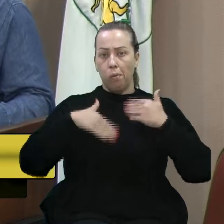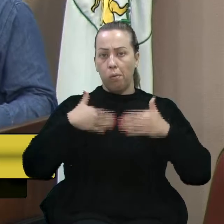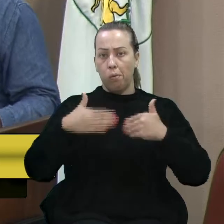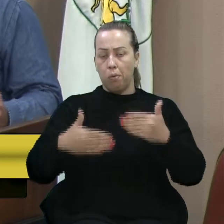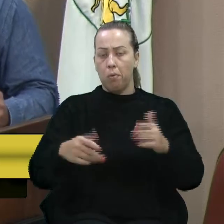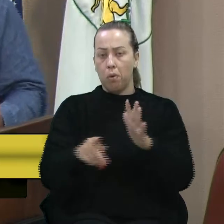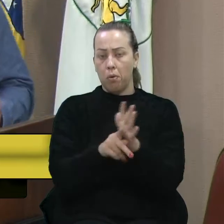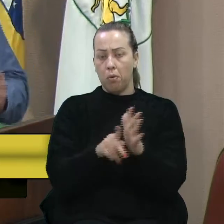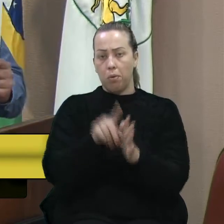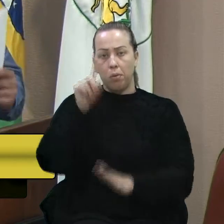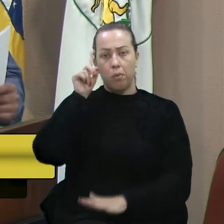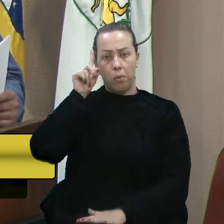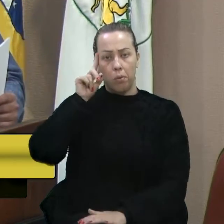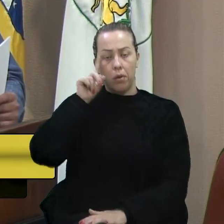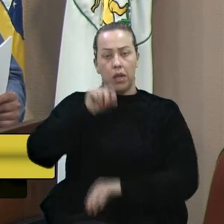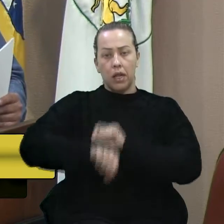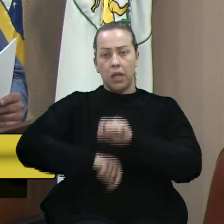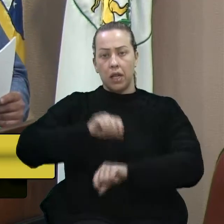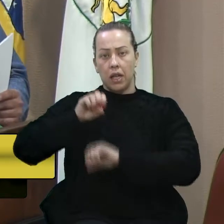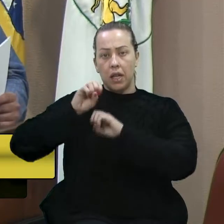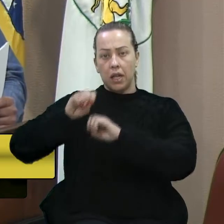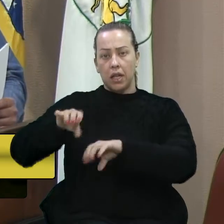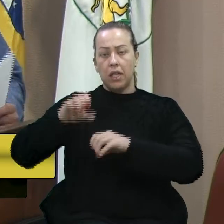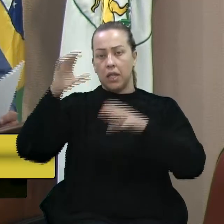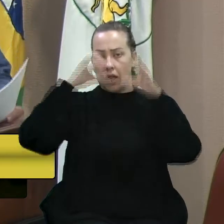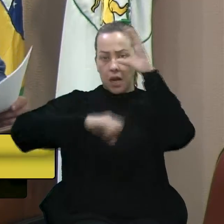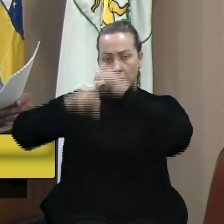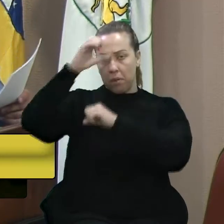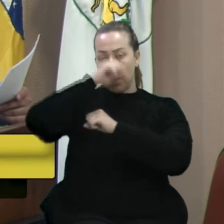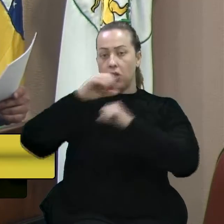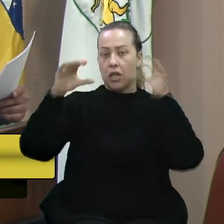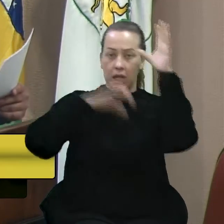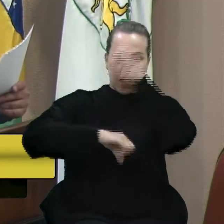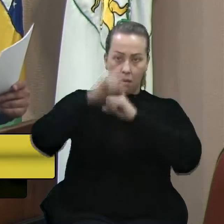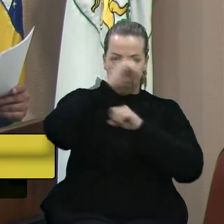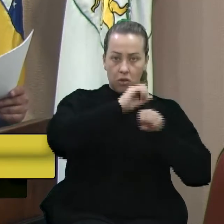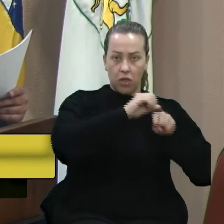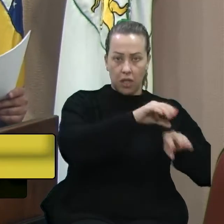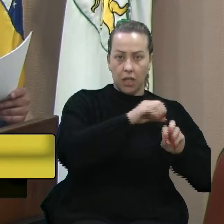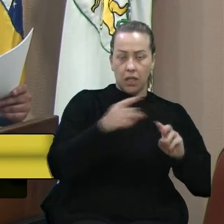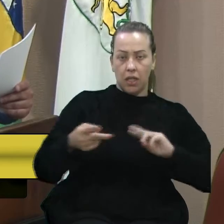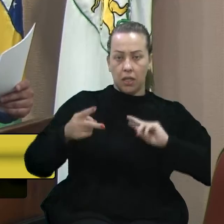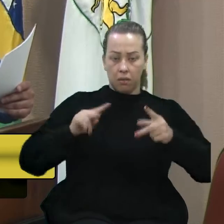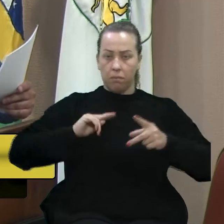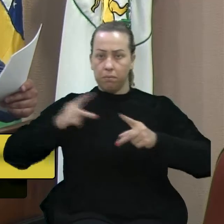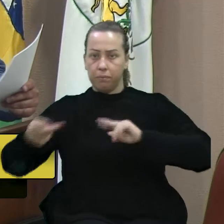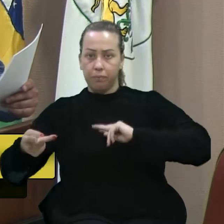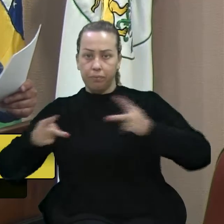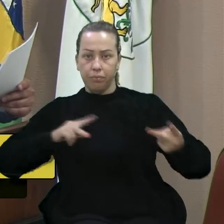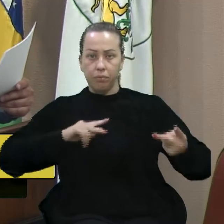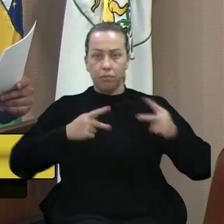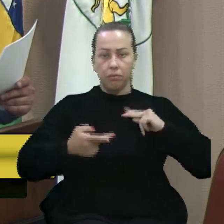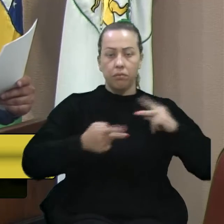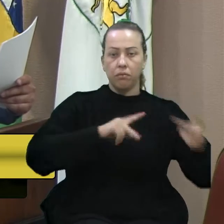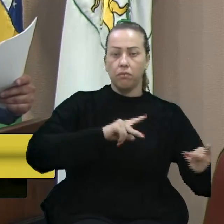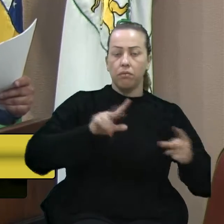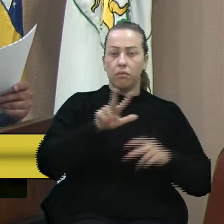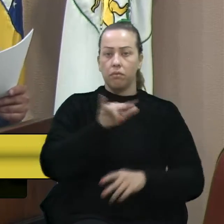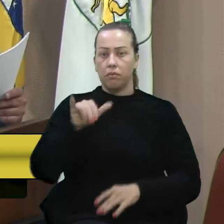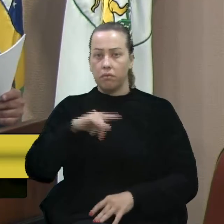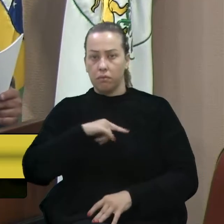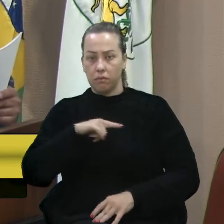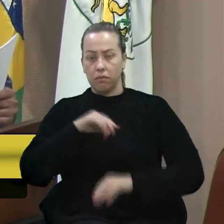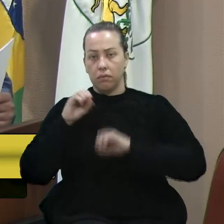ou seja, quem ensina aprende, mas quem aprende também ensina. Isso ele vai romper com uma lógica